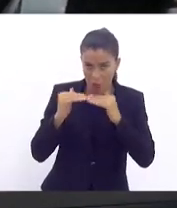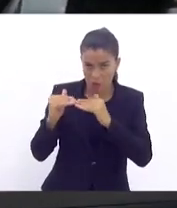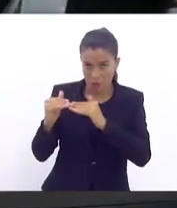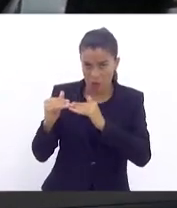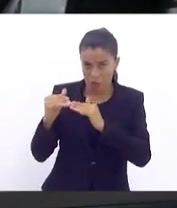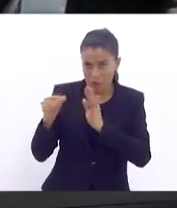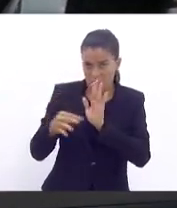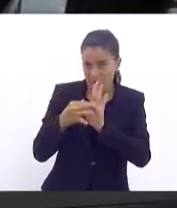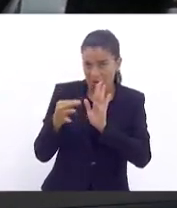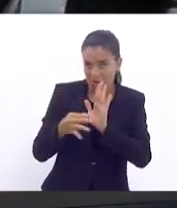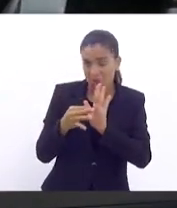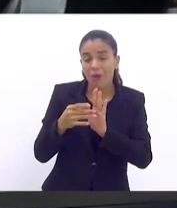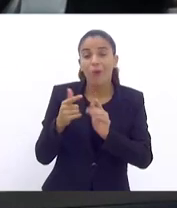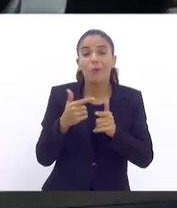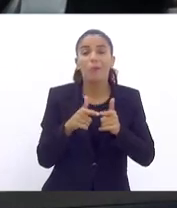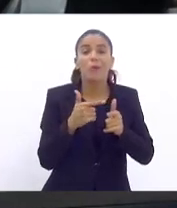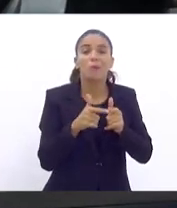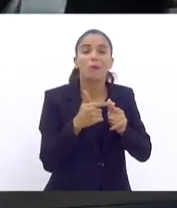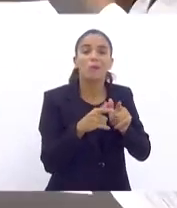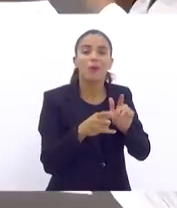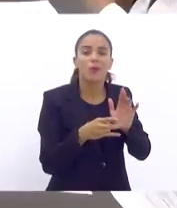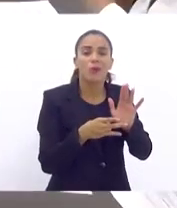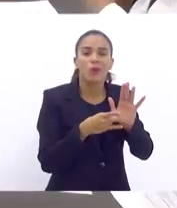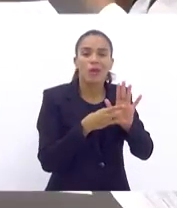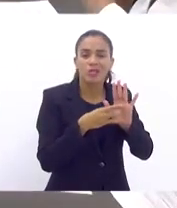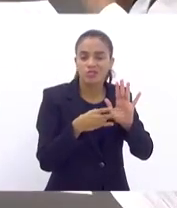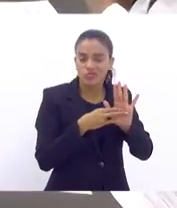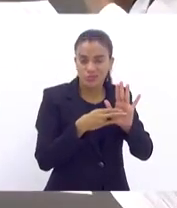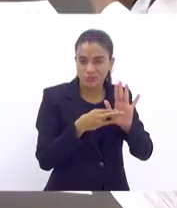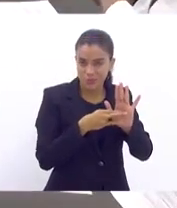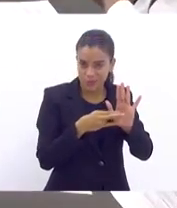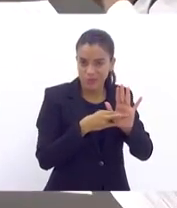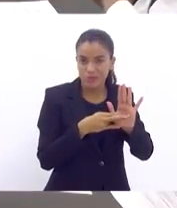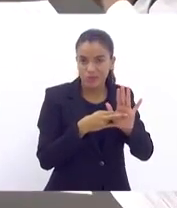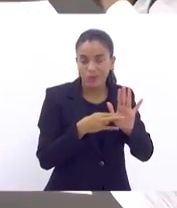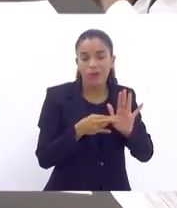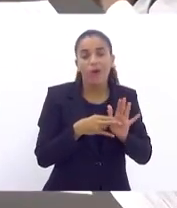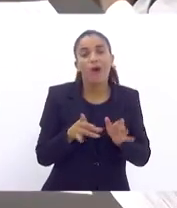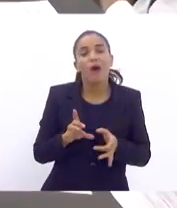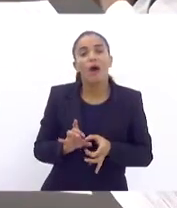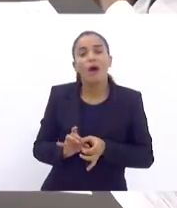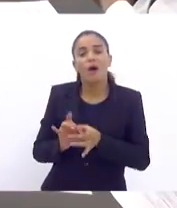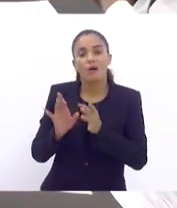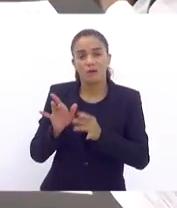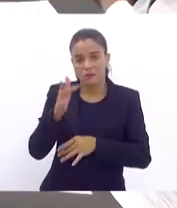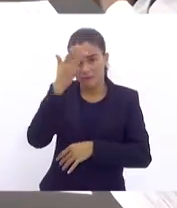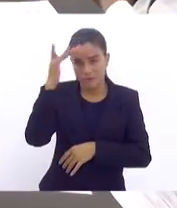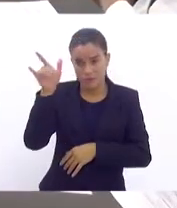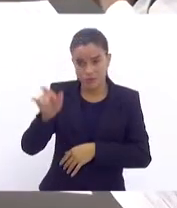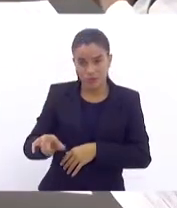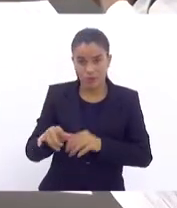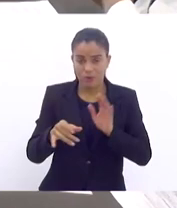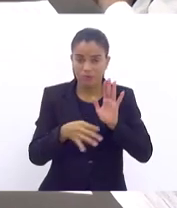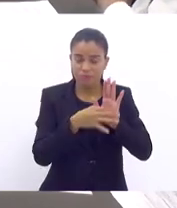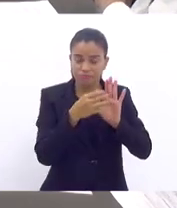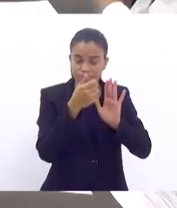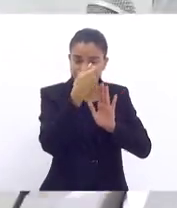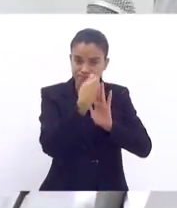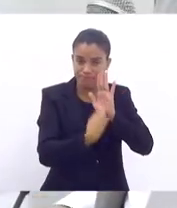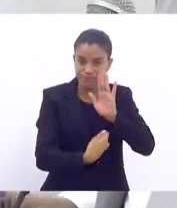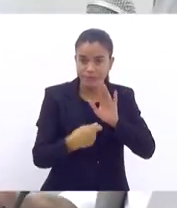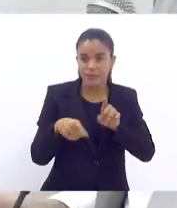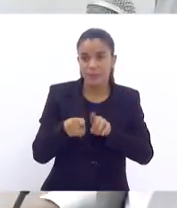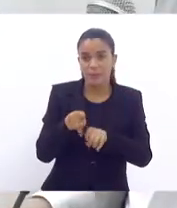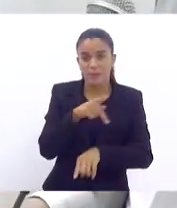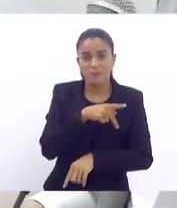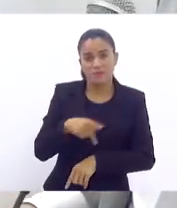a questão A grande questão é que o Regimento autoriza o autor da proposta o relator e o presidente dos trabalhos